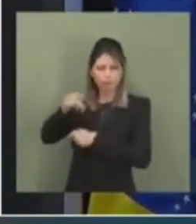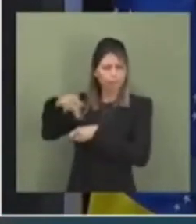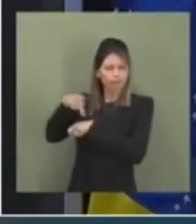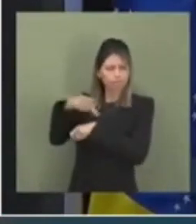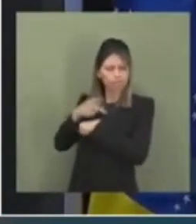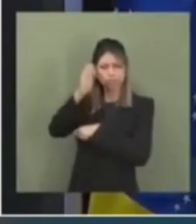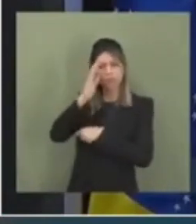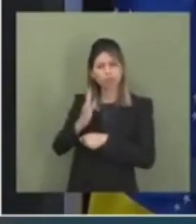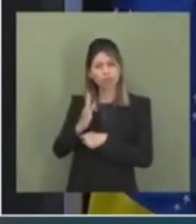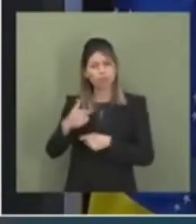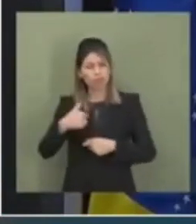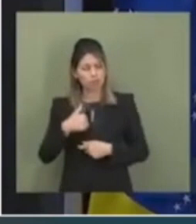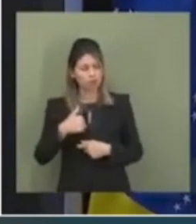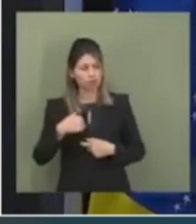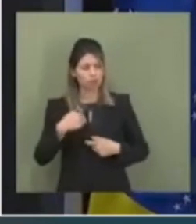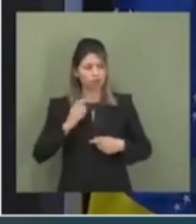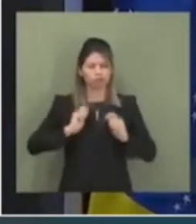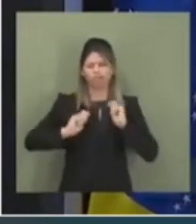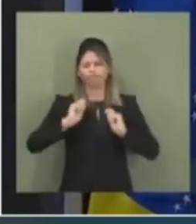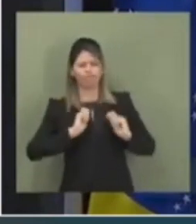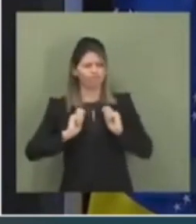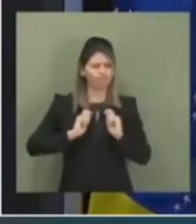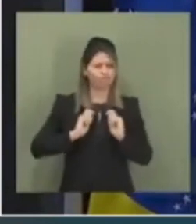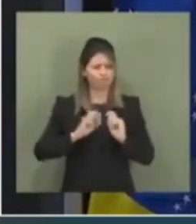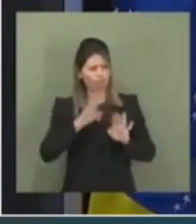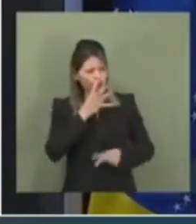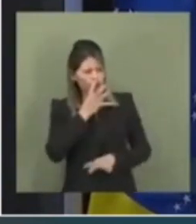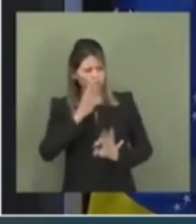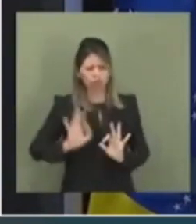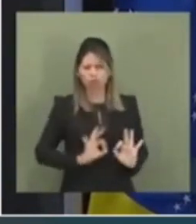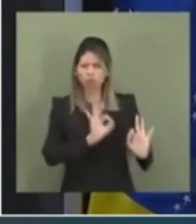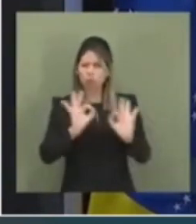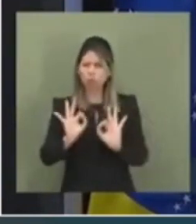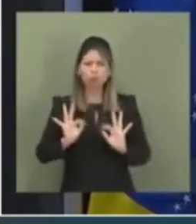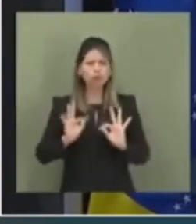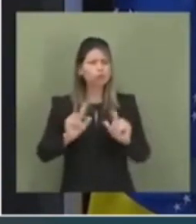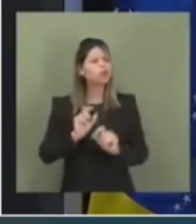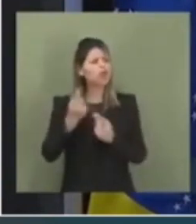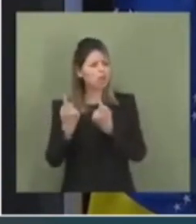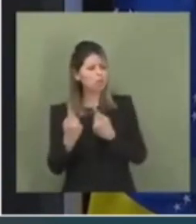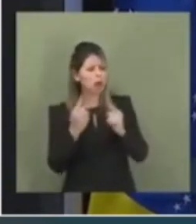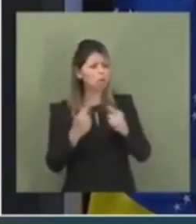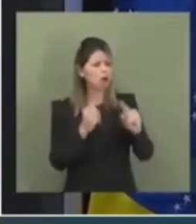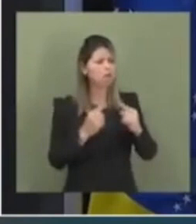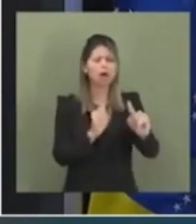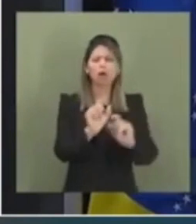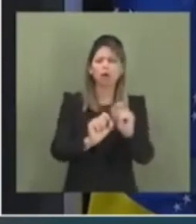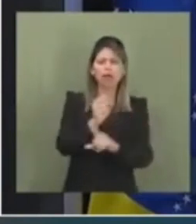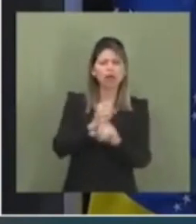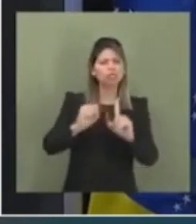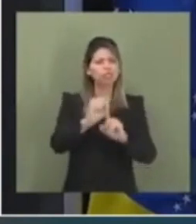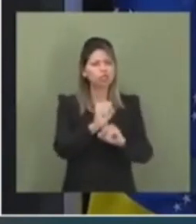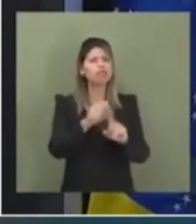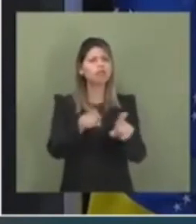República, com salário e mordomias pagas por nós. Isso é o que dá falta de memória e falta de